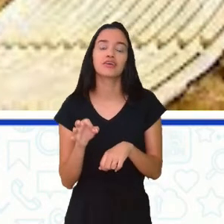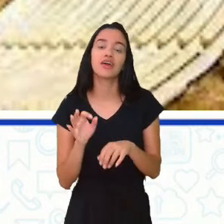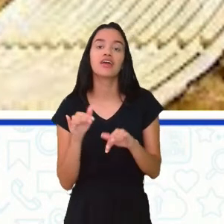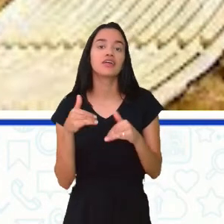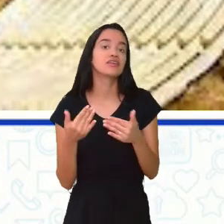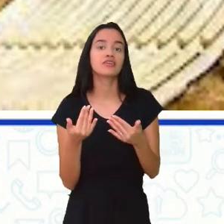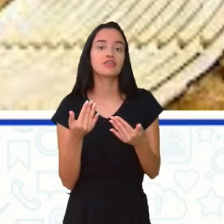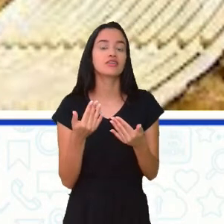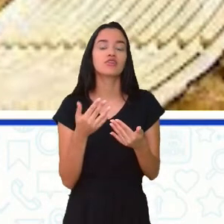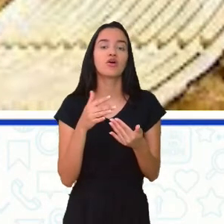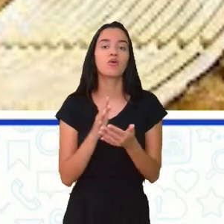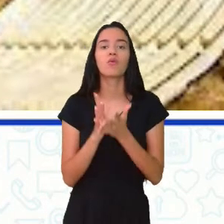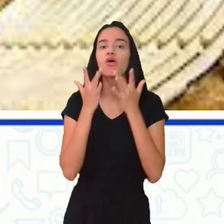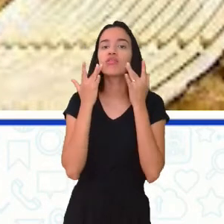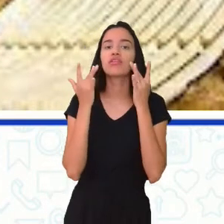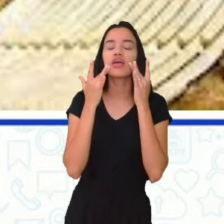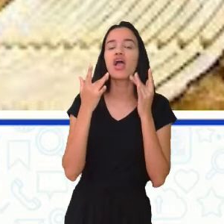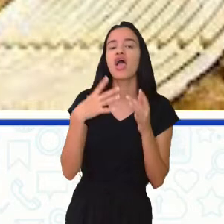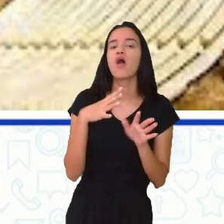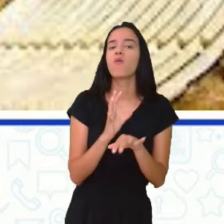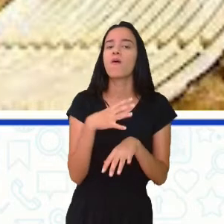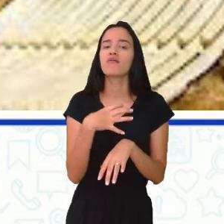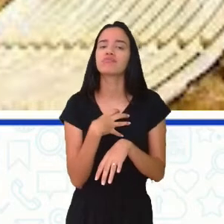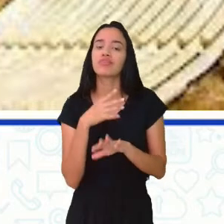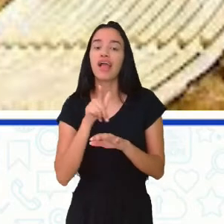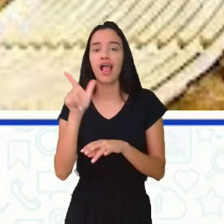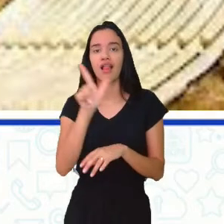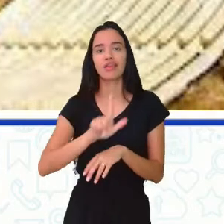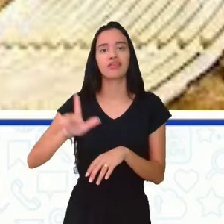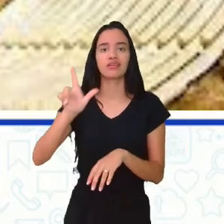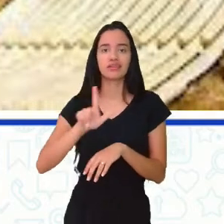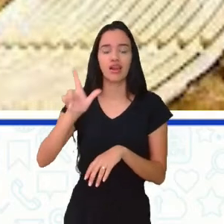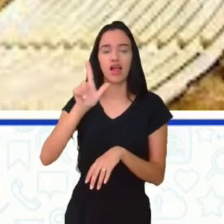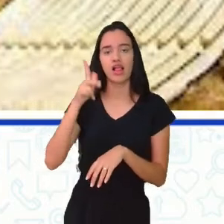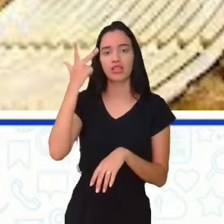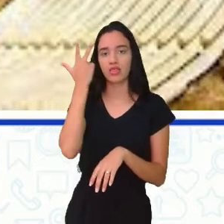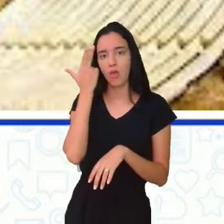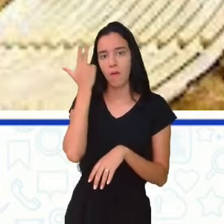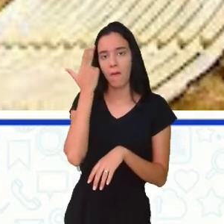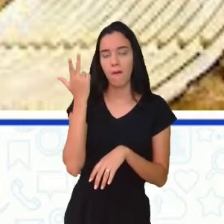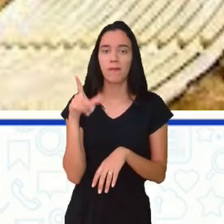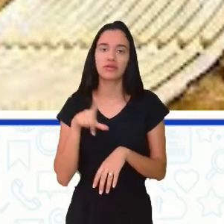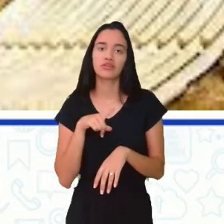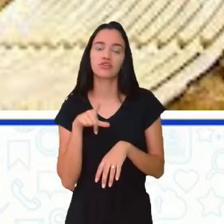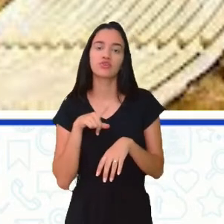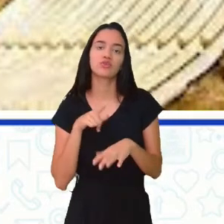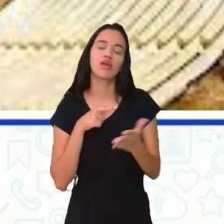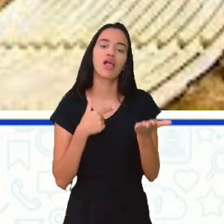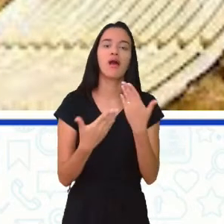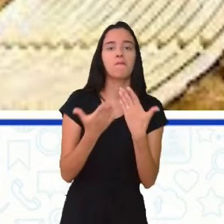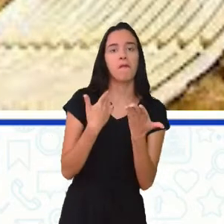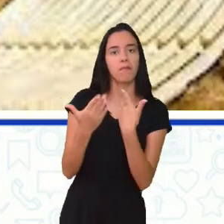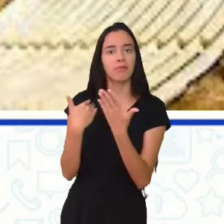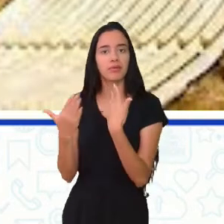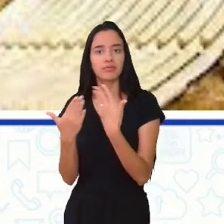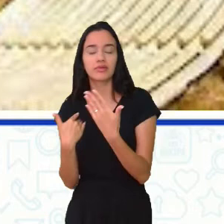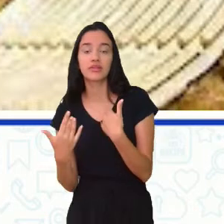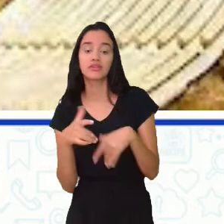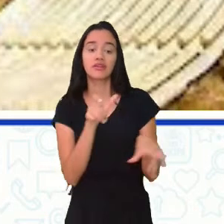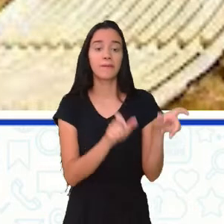uma peça teatral é uma forma literária, normalmente constituída de diálogos